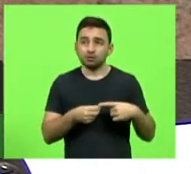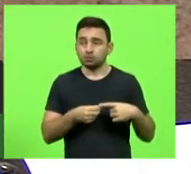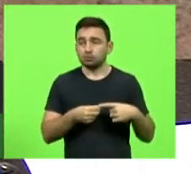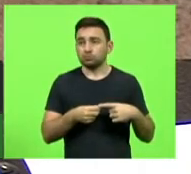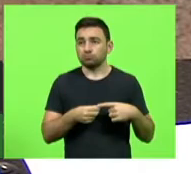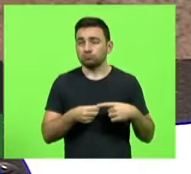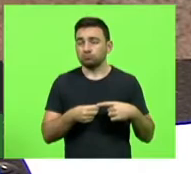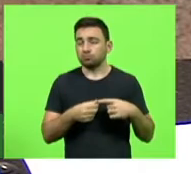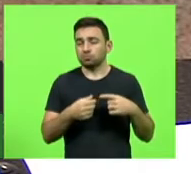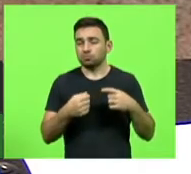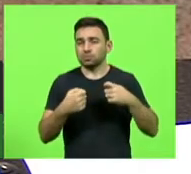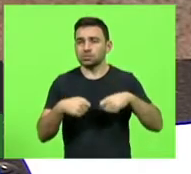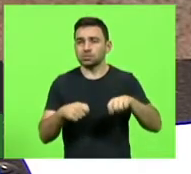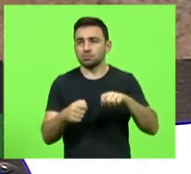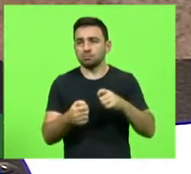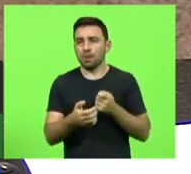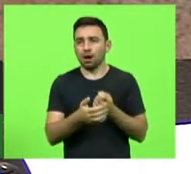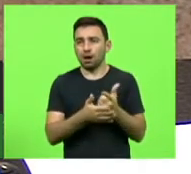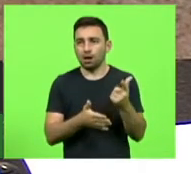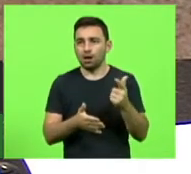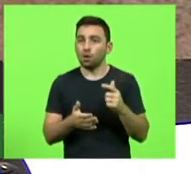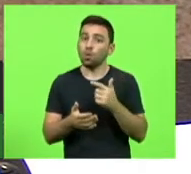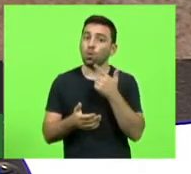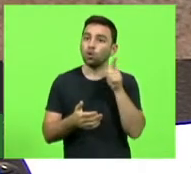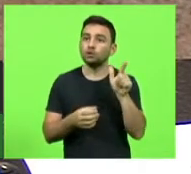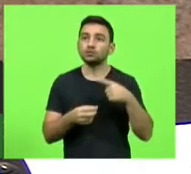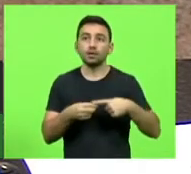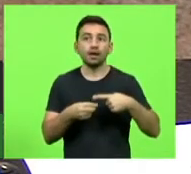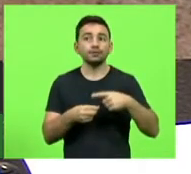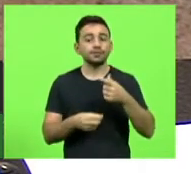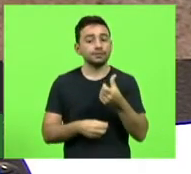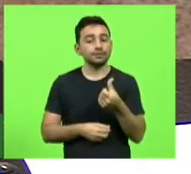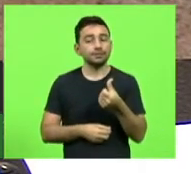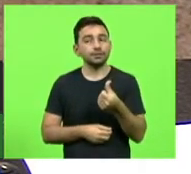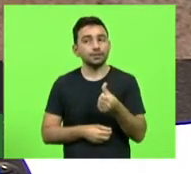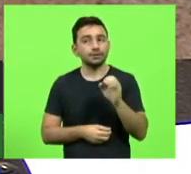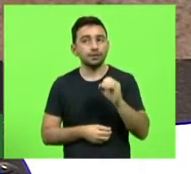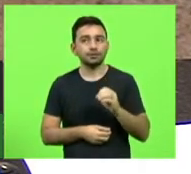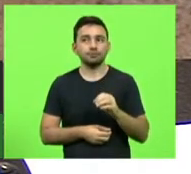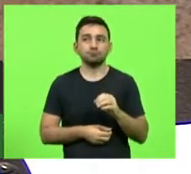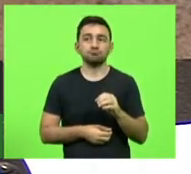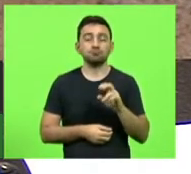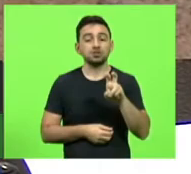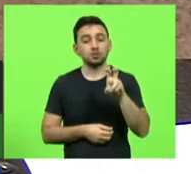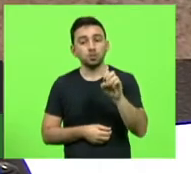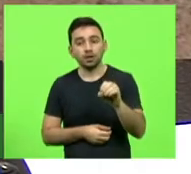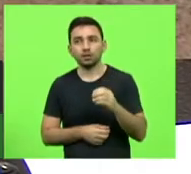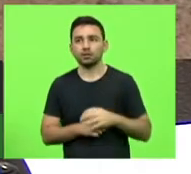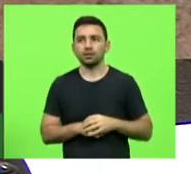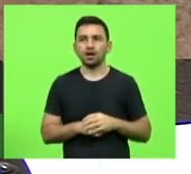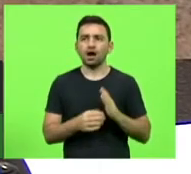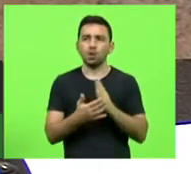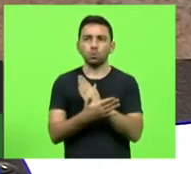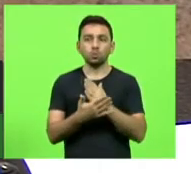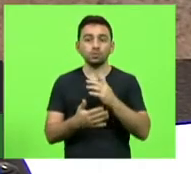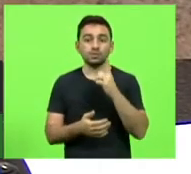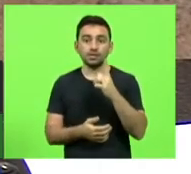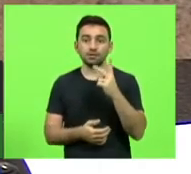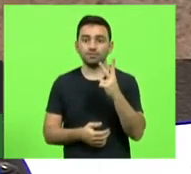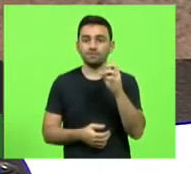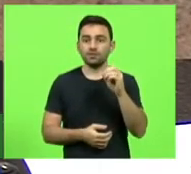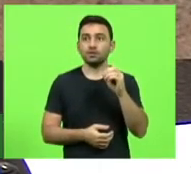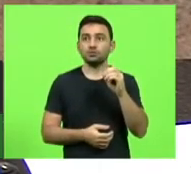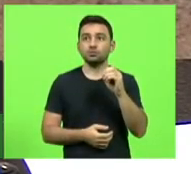cobram 70%, 60%, 50%, e tem municípios que cobram 120%.